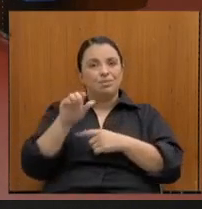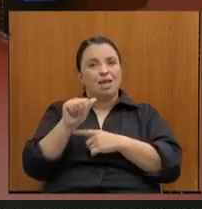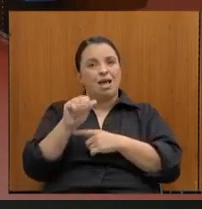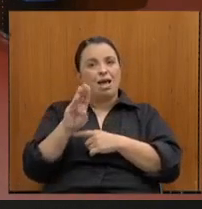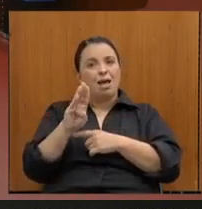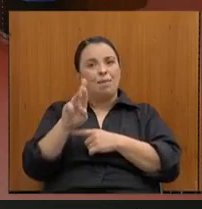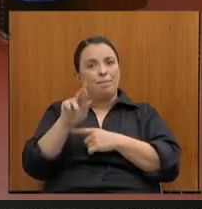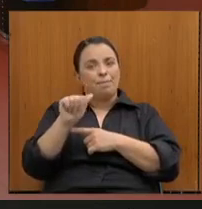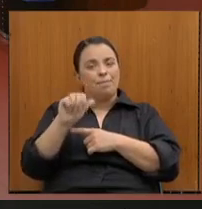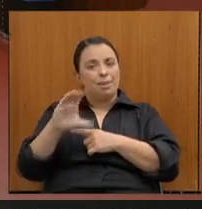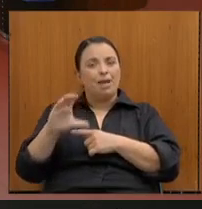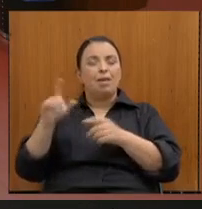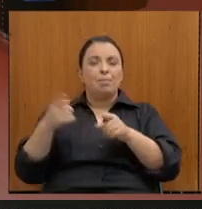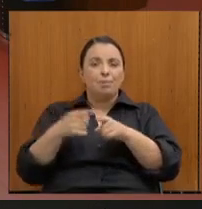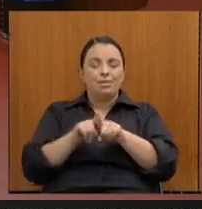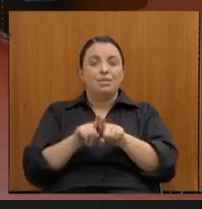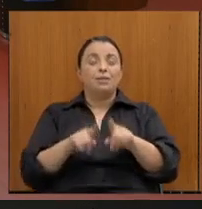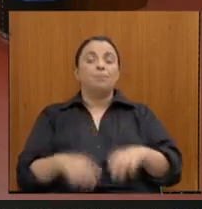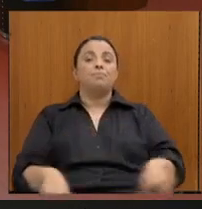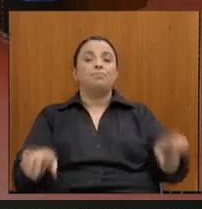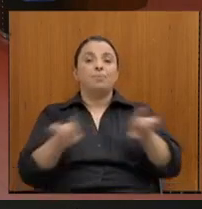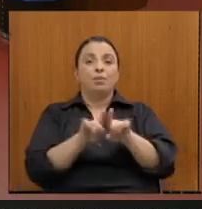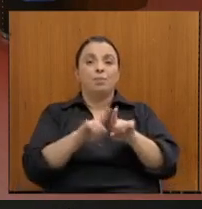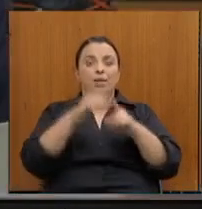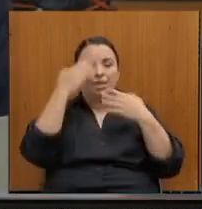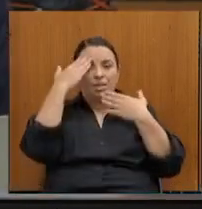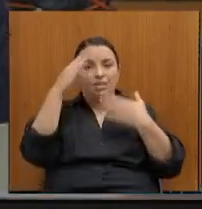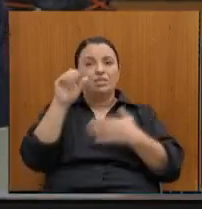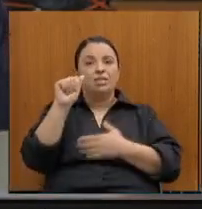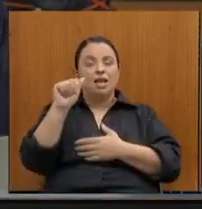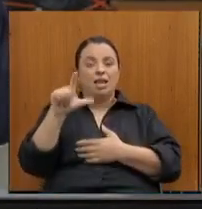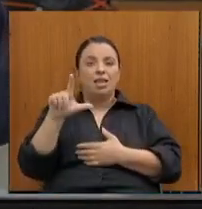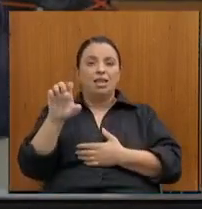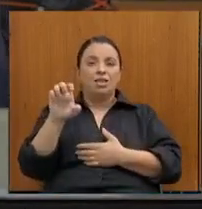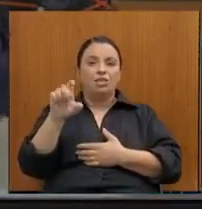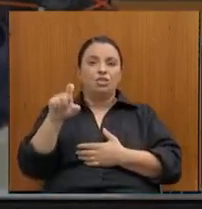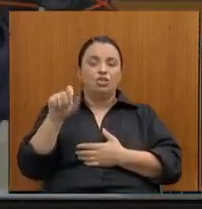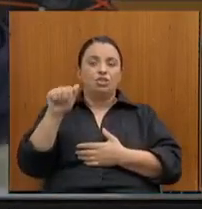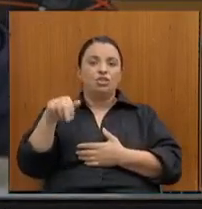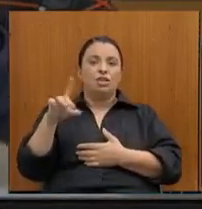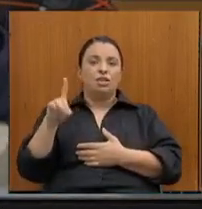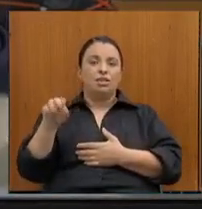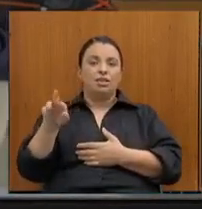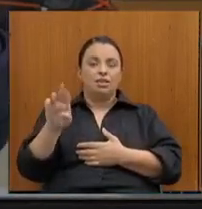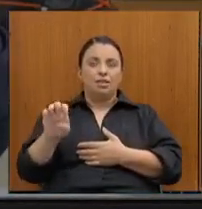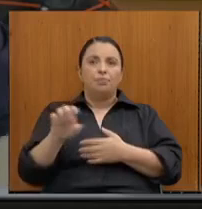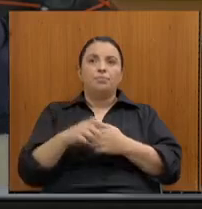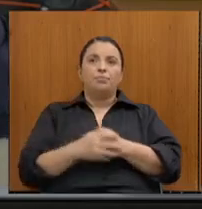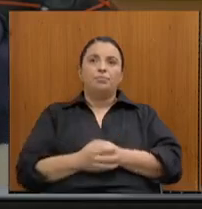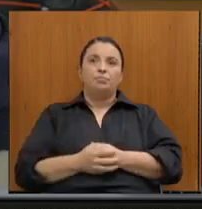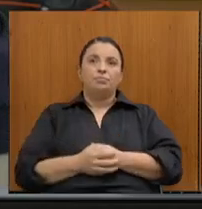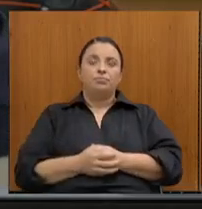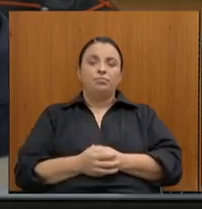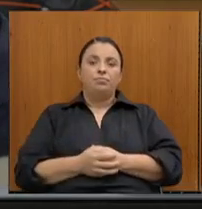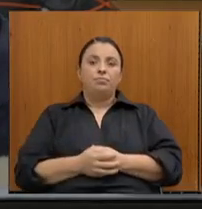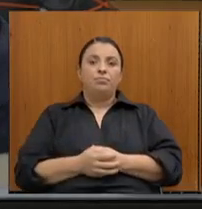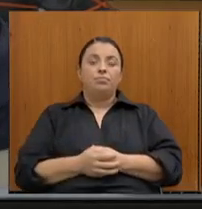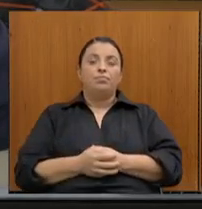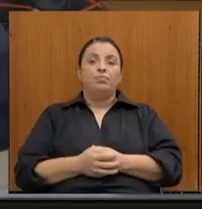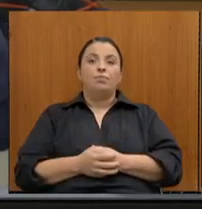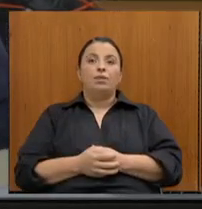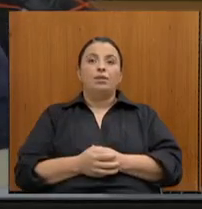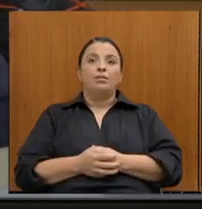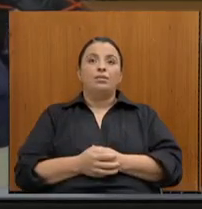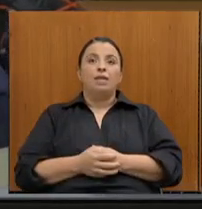agradecendo o nosso Alexandre Bueno também a carta de minas né a